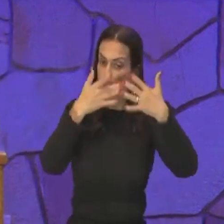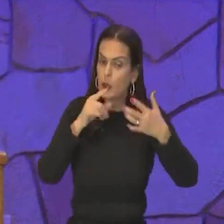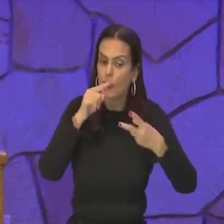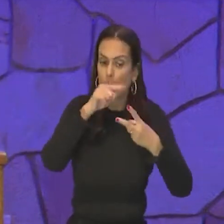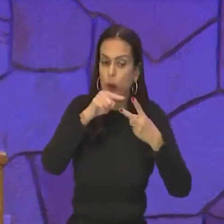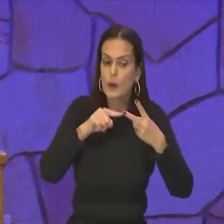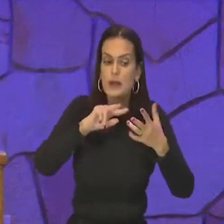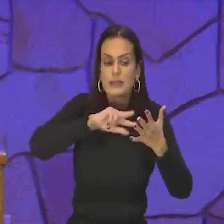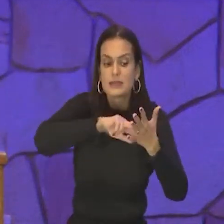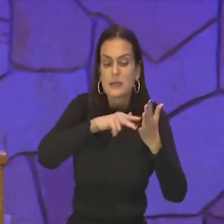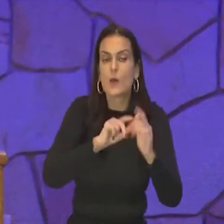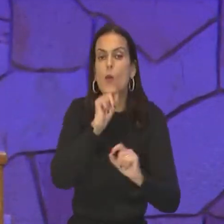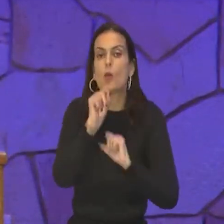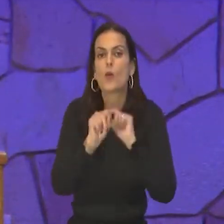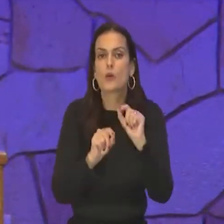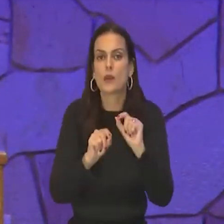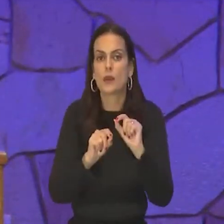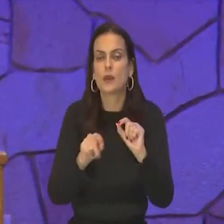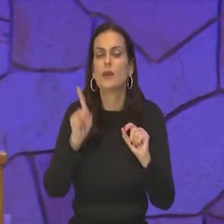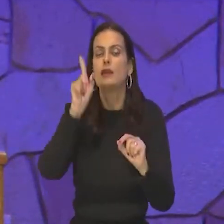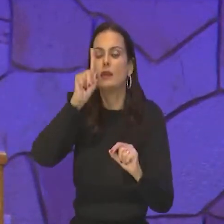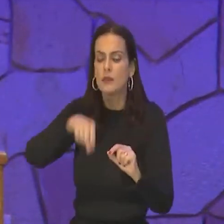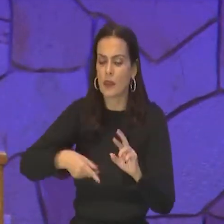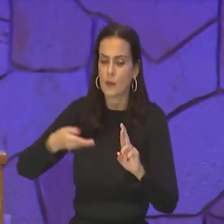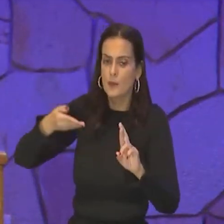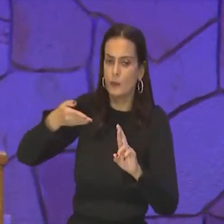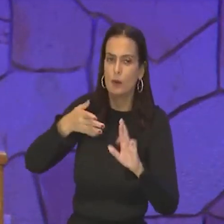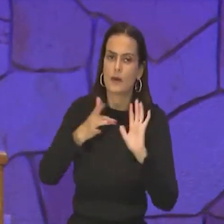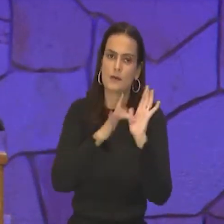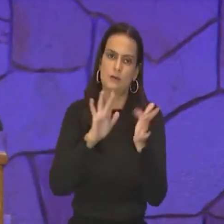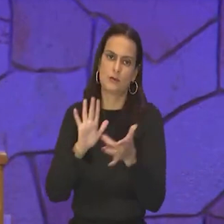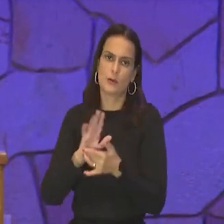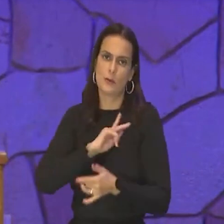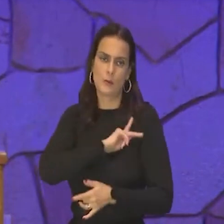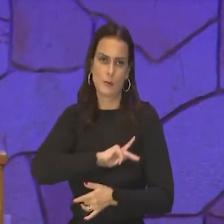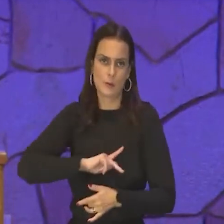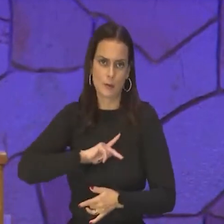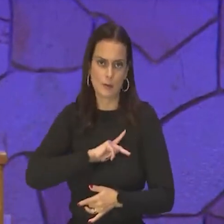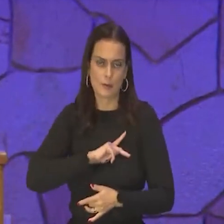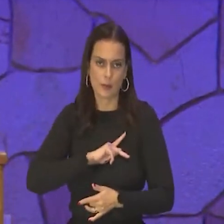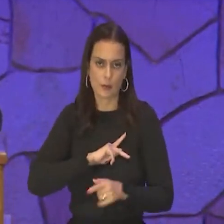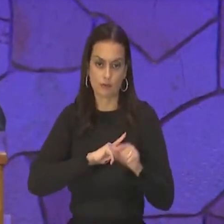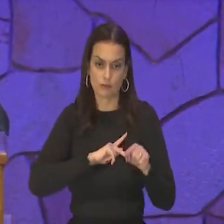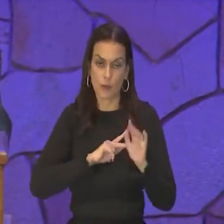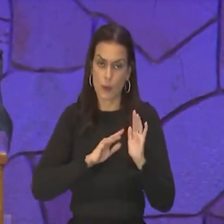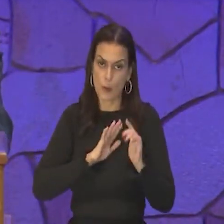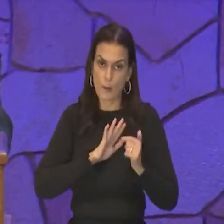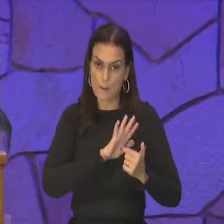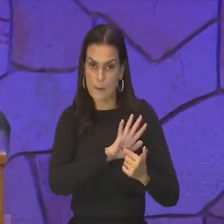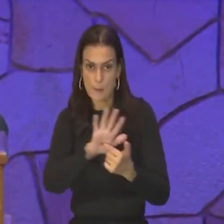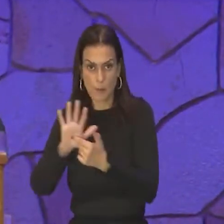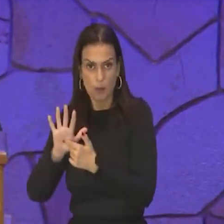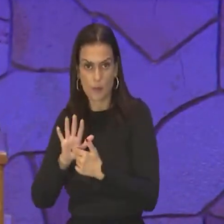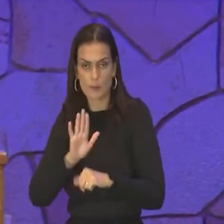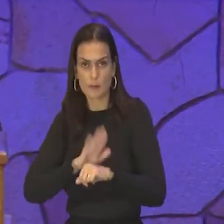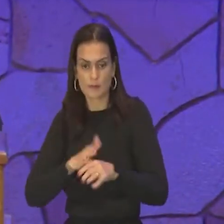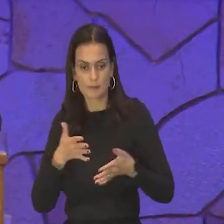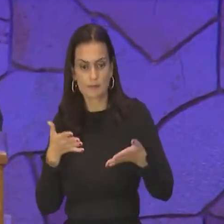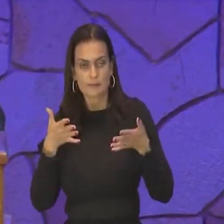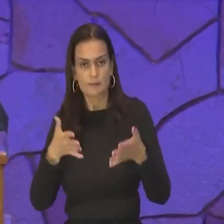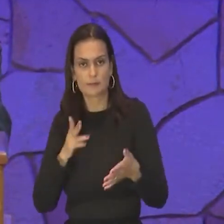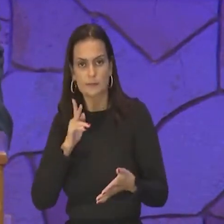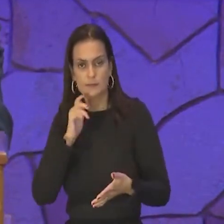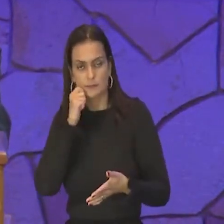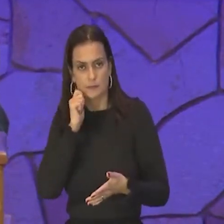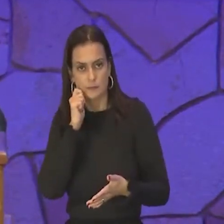significam, que é a pessoa de Cristo. E Paulo então aqui nos mostra que quando participamos da ceia